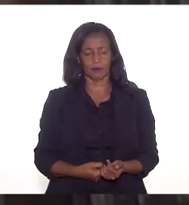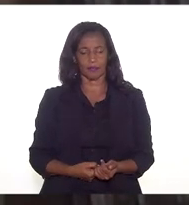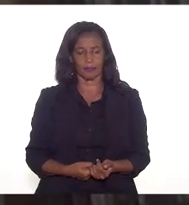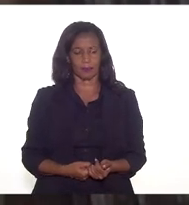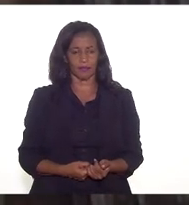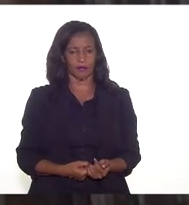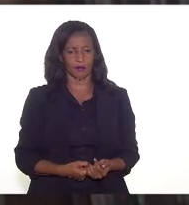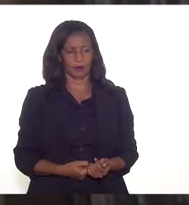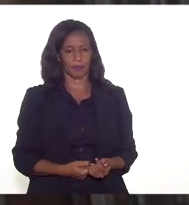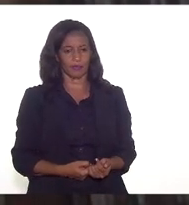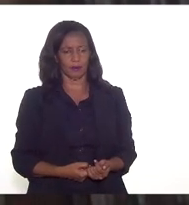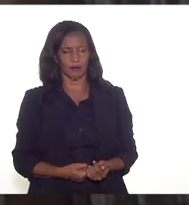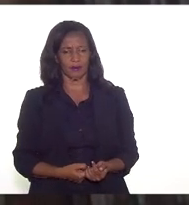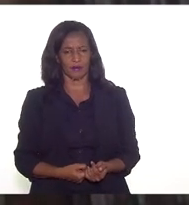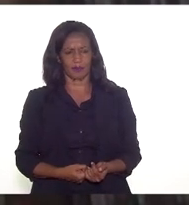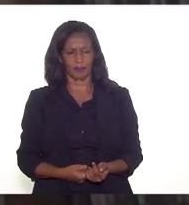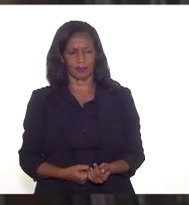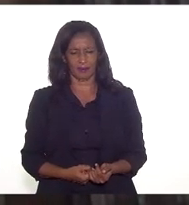Hã?